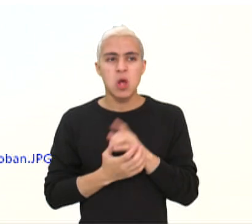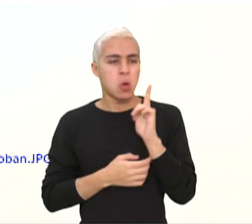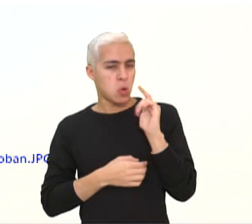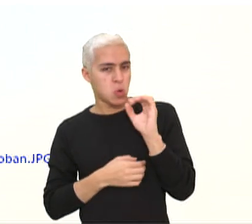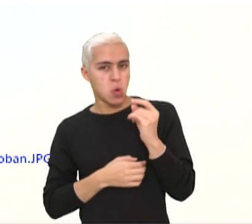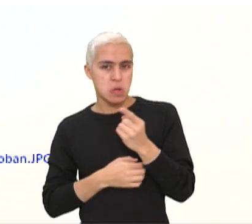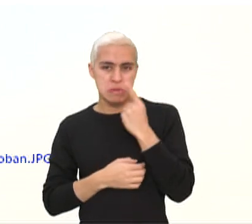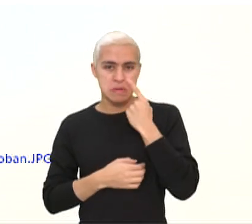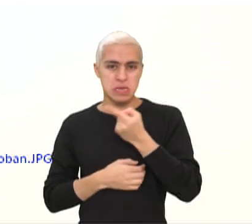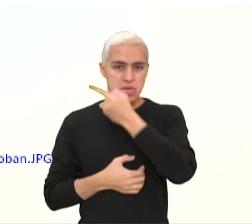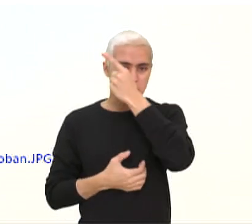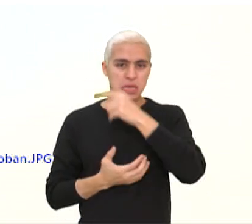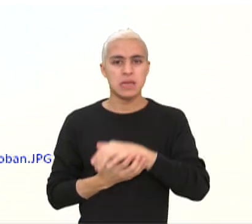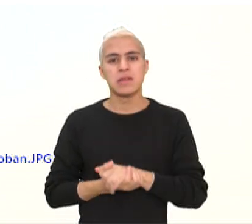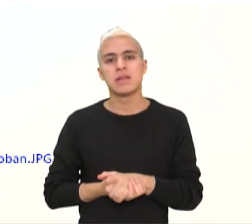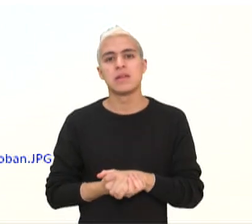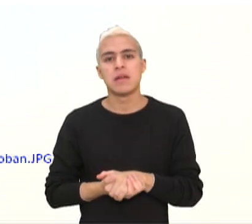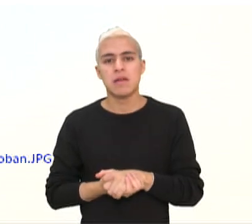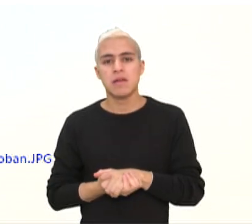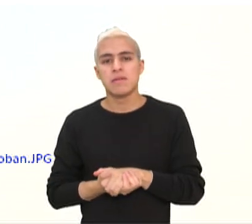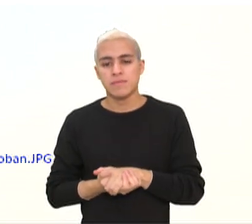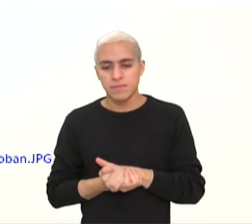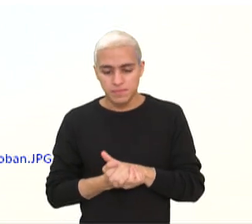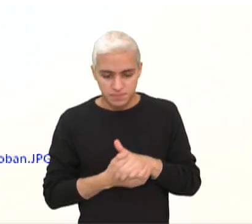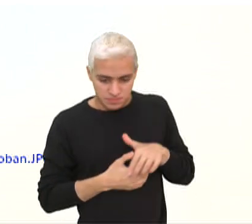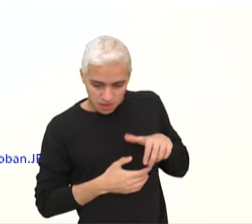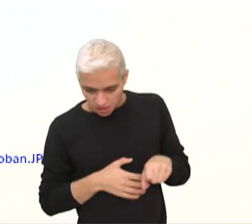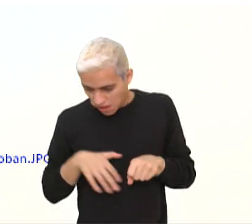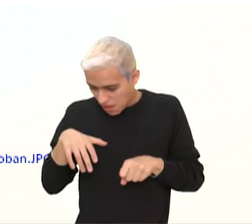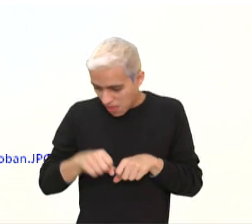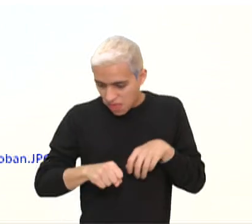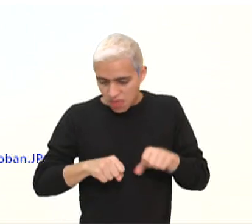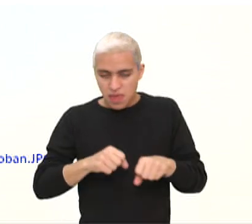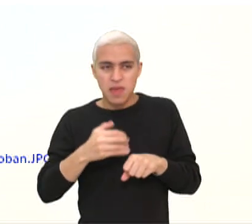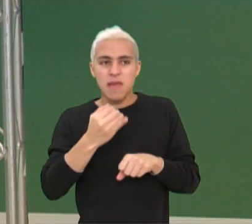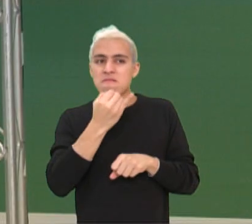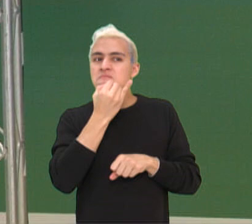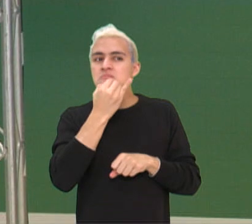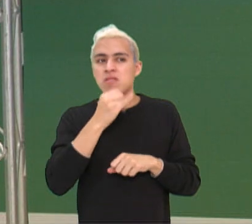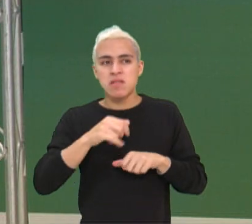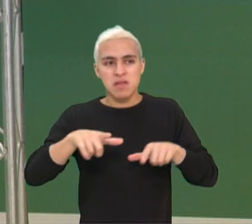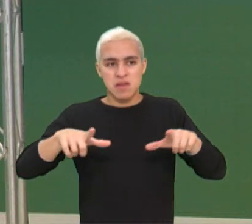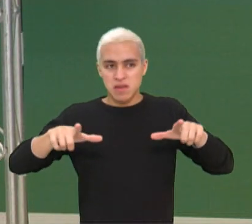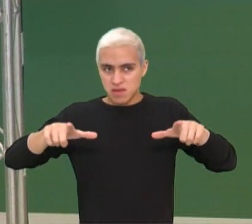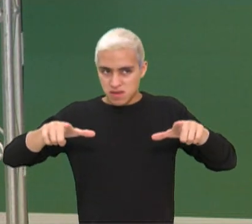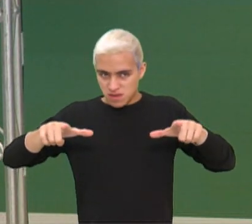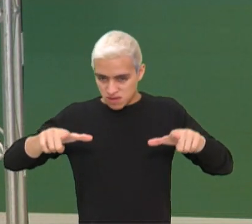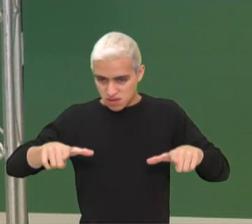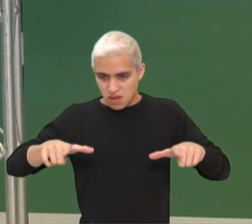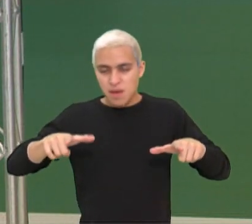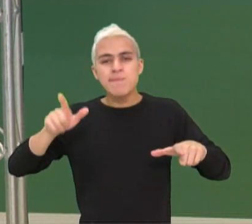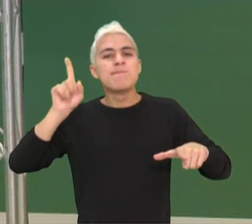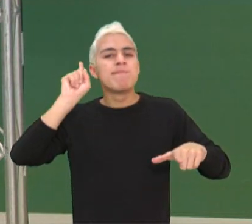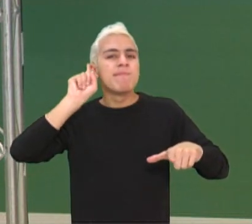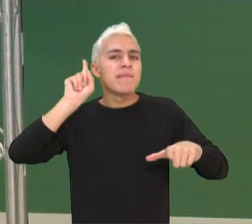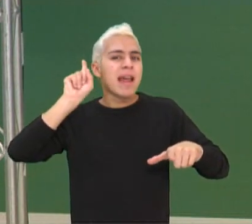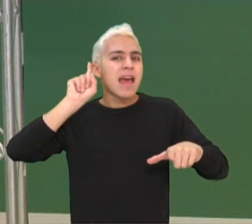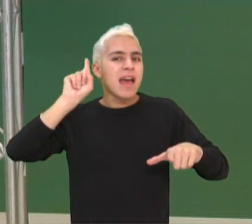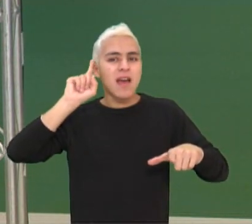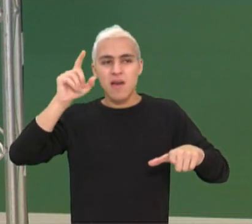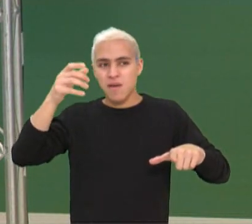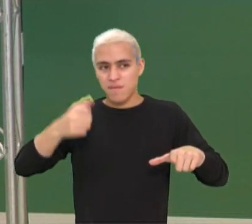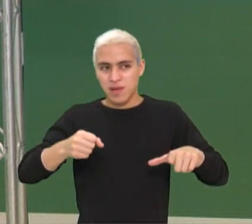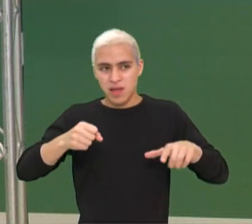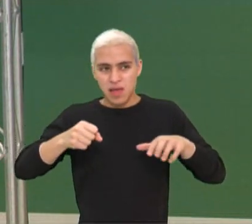Esse é o jogo. Então, você vai fazendo territórios, né? Então, por exemplo, aqui, ó. Vamos ver aqui, ó. Um território branco aqui, ó. Ele fez